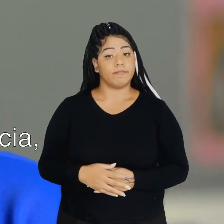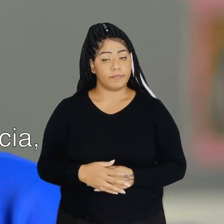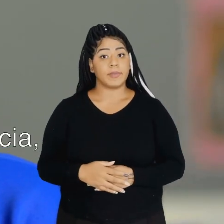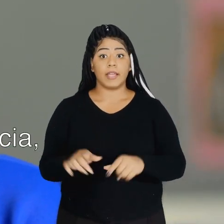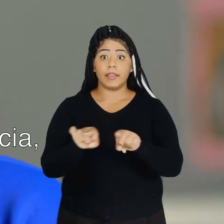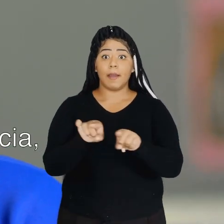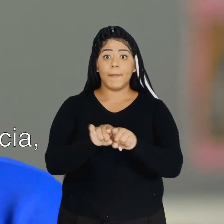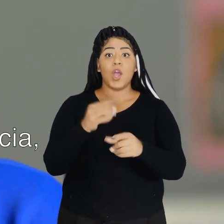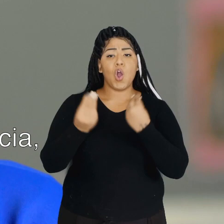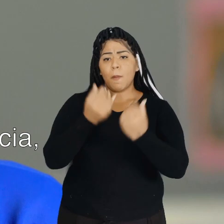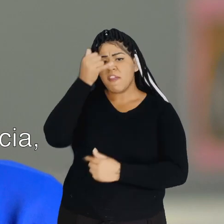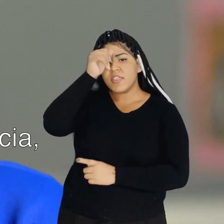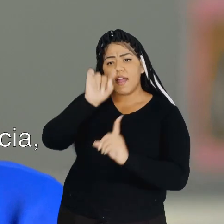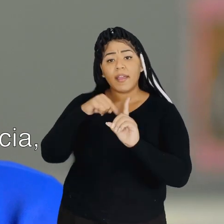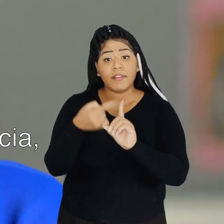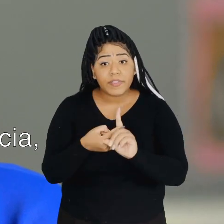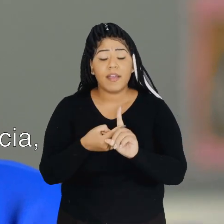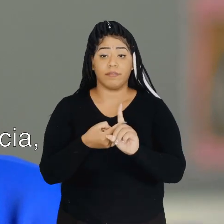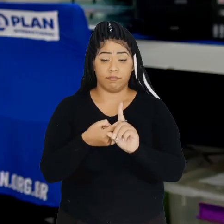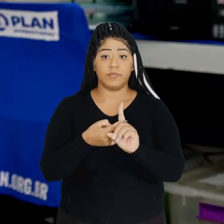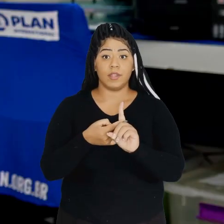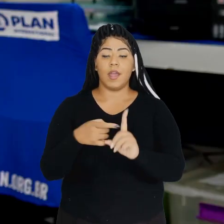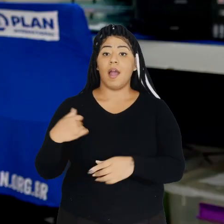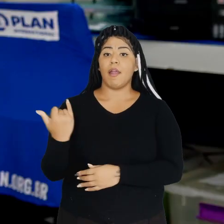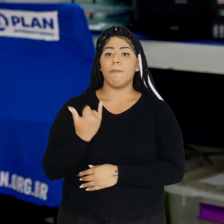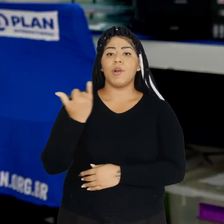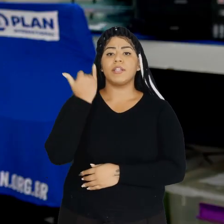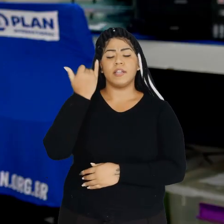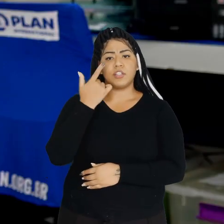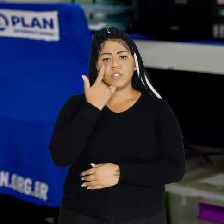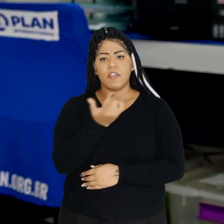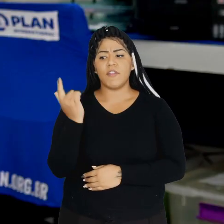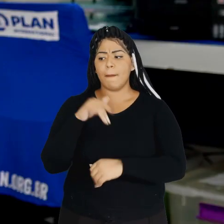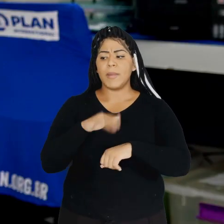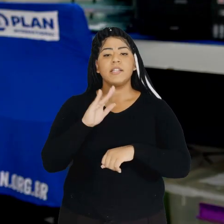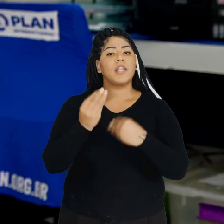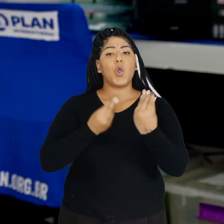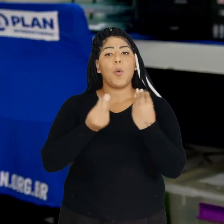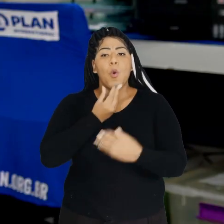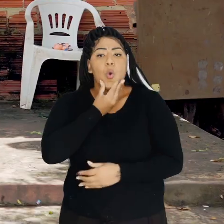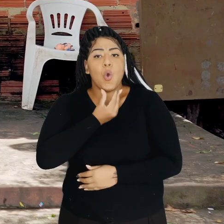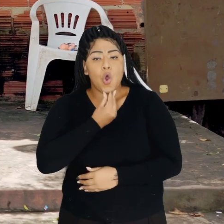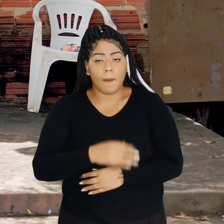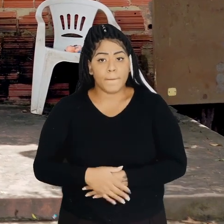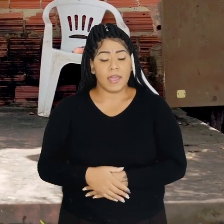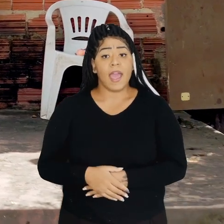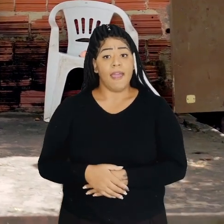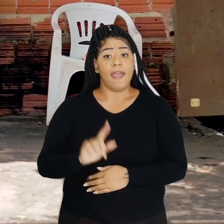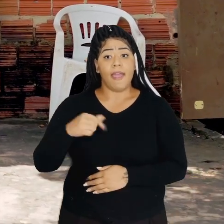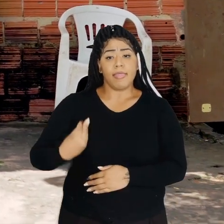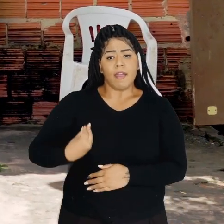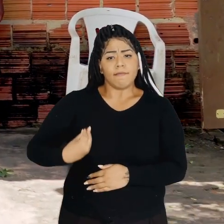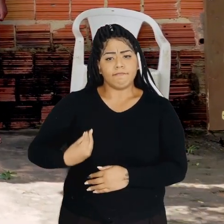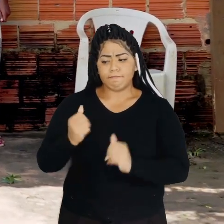mesmo da gravidez na adolescência, né? A importância deles, enquanto figuras masculinas, se fazerem